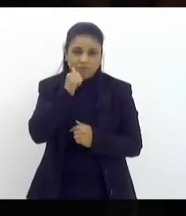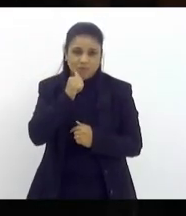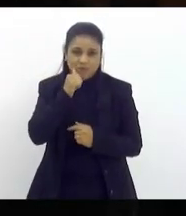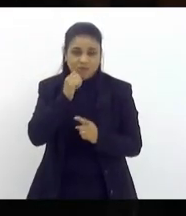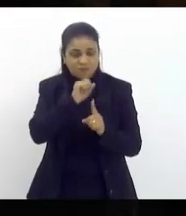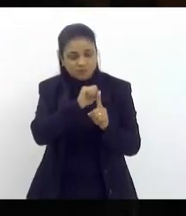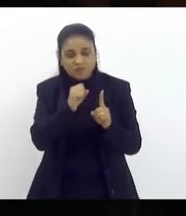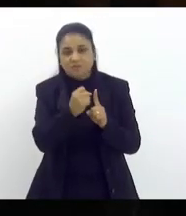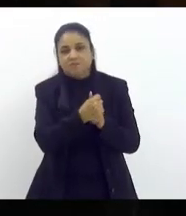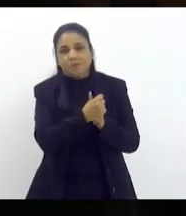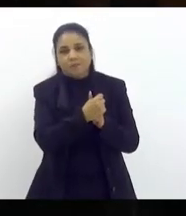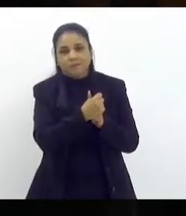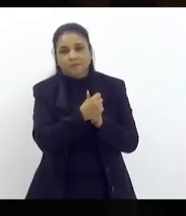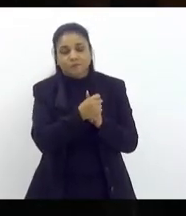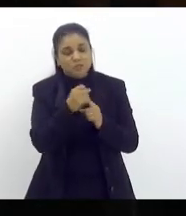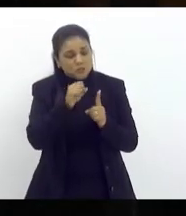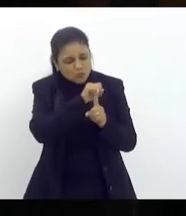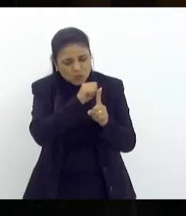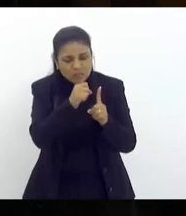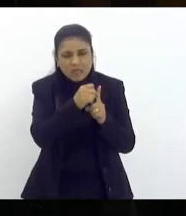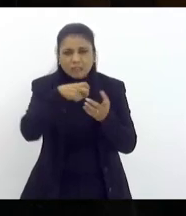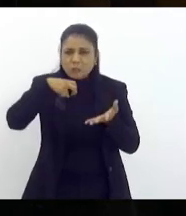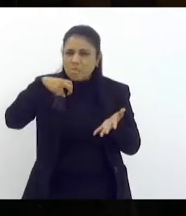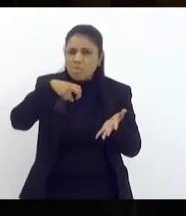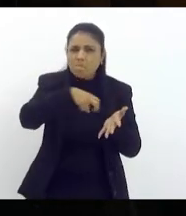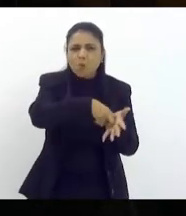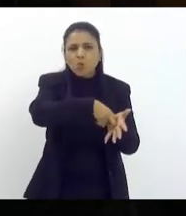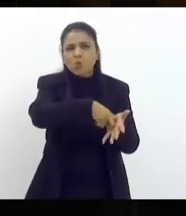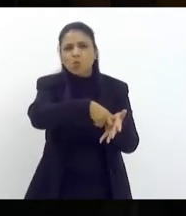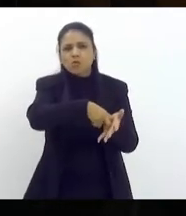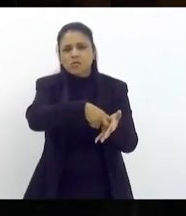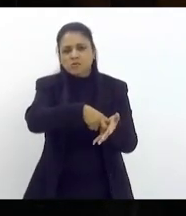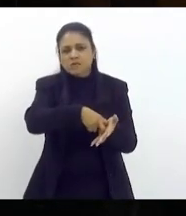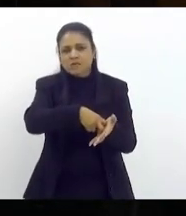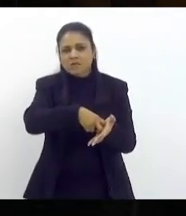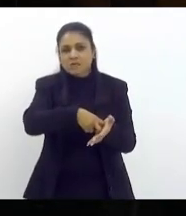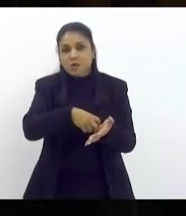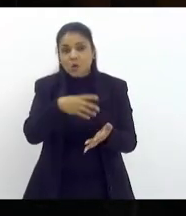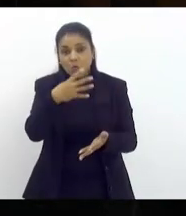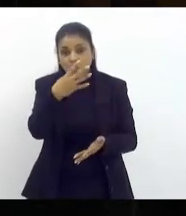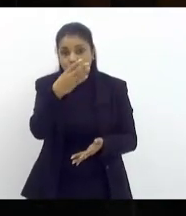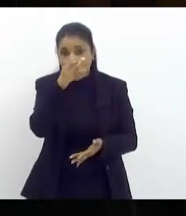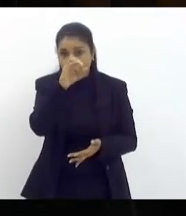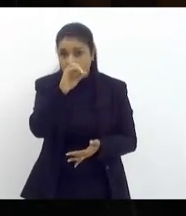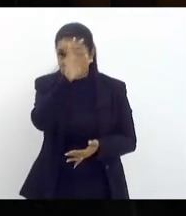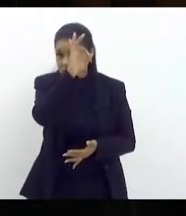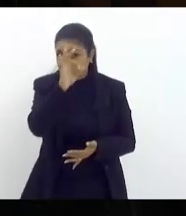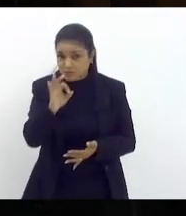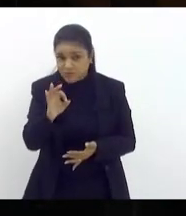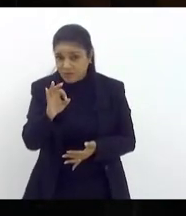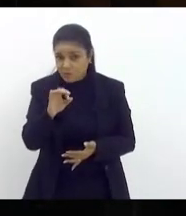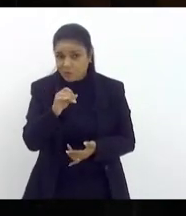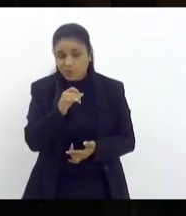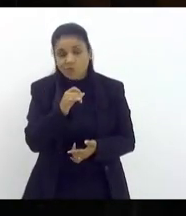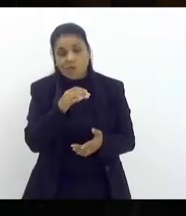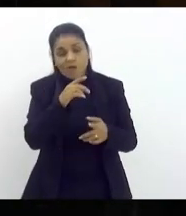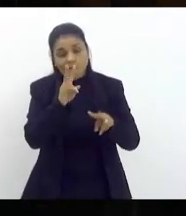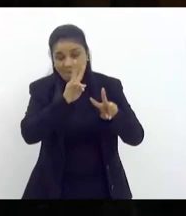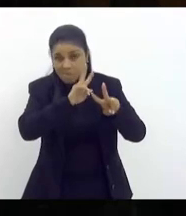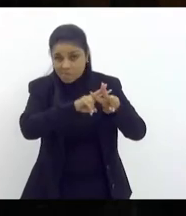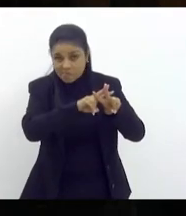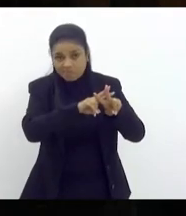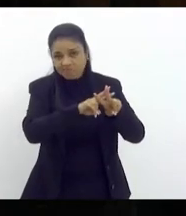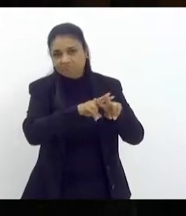é uma sociedade que pune e pune mal porque 40% dessa população ainda não foi condenada mas pune